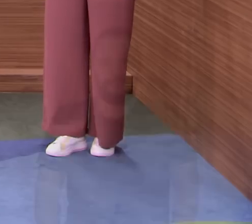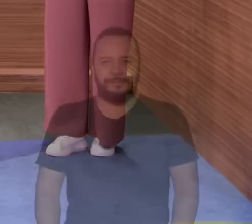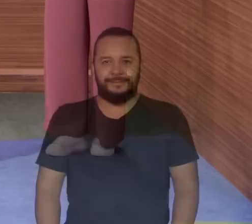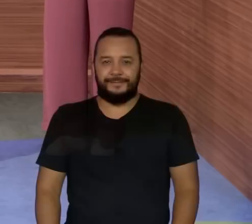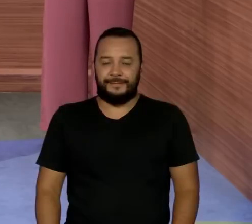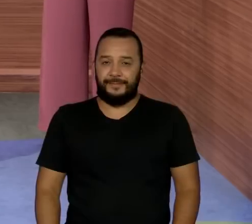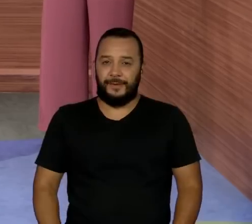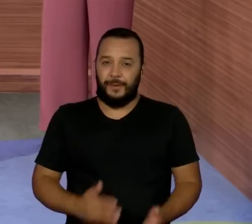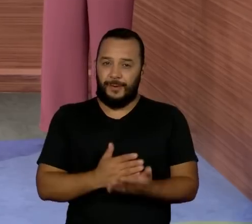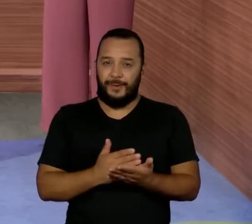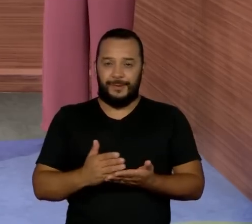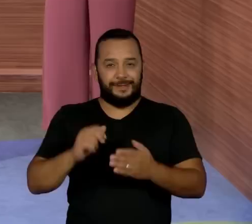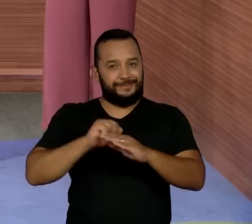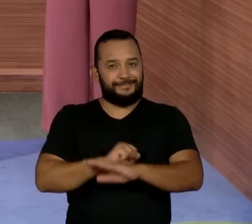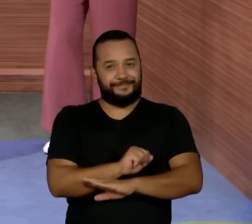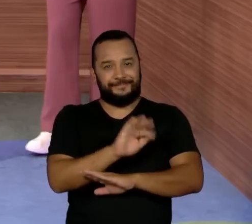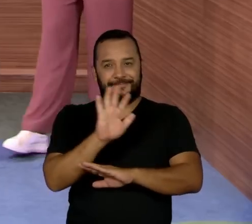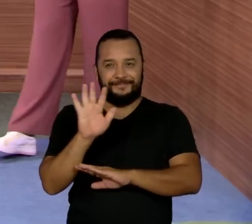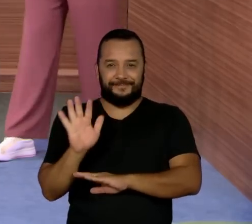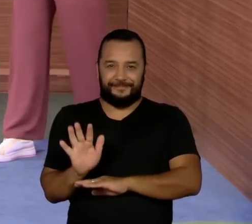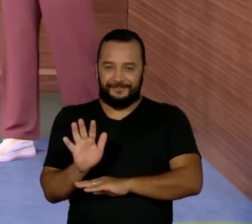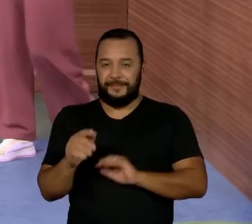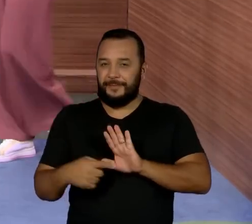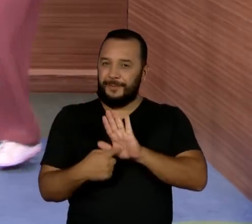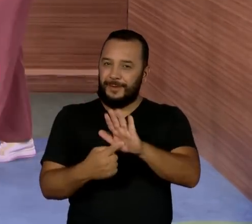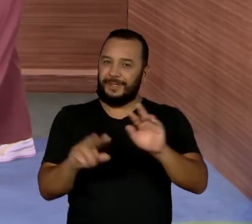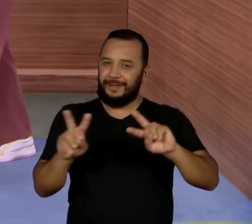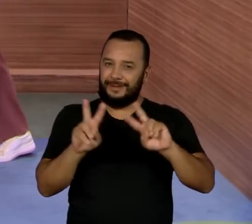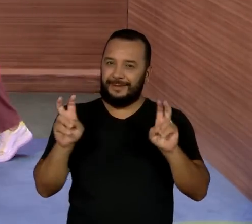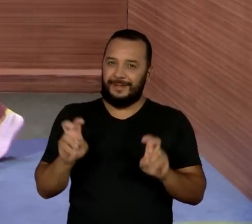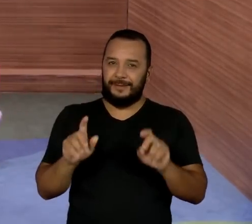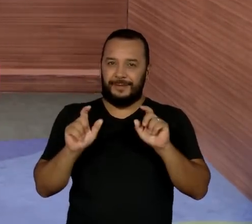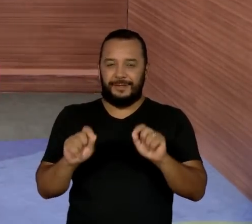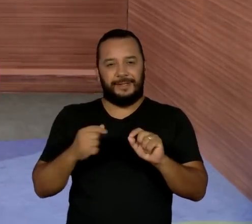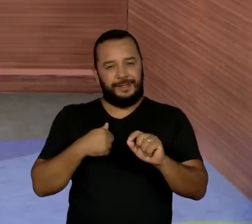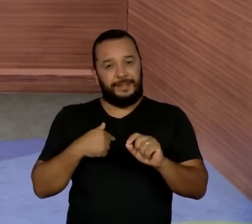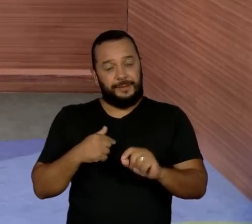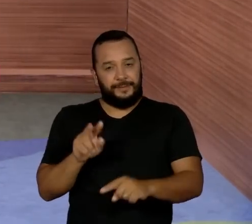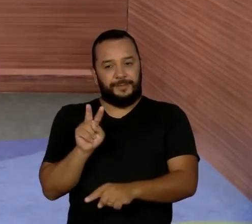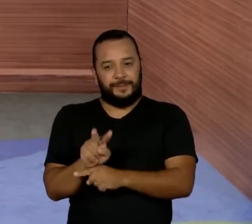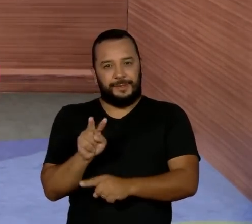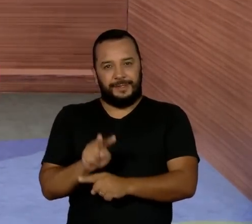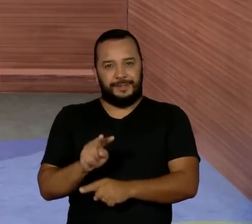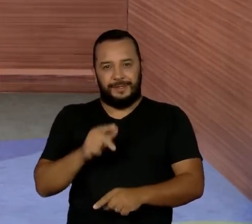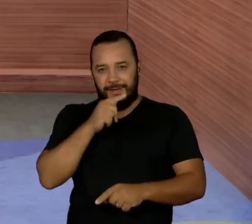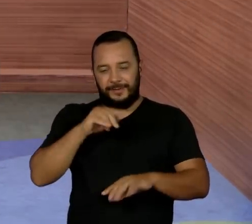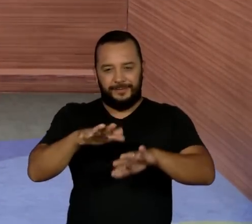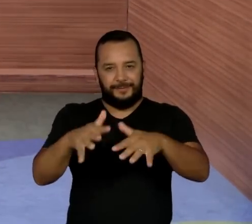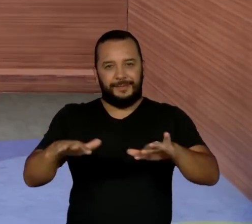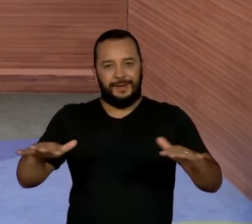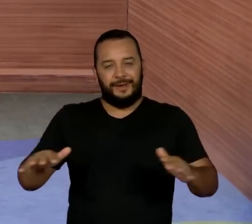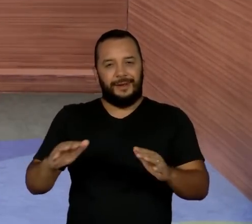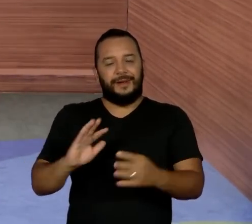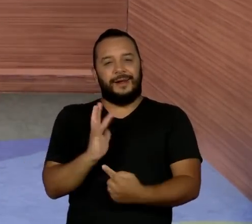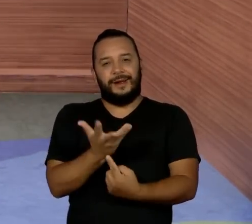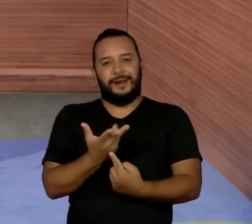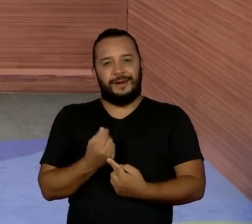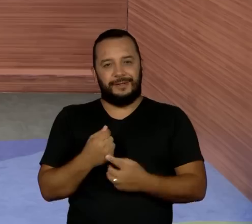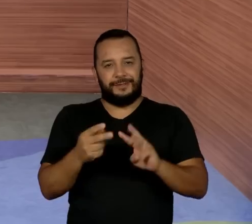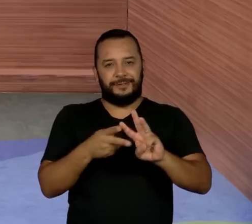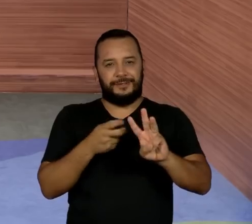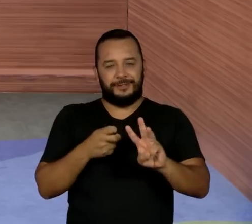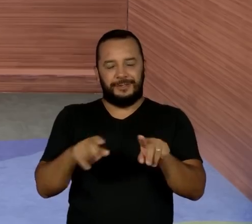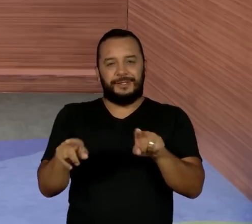Está no ar o Repórter Eco, que vai tratar de temas como a proteção da vida marinha, a arte indígena e os fungos que